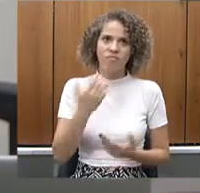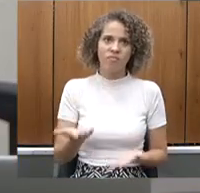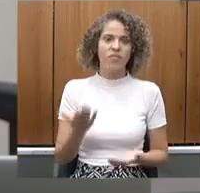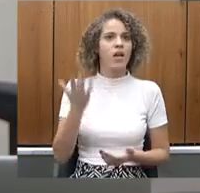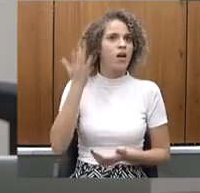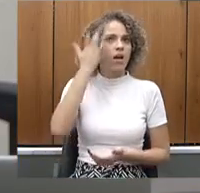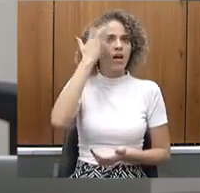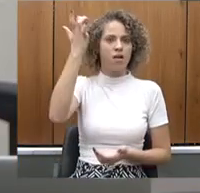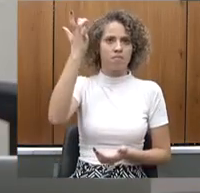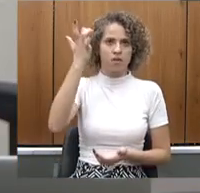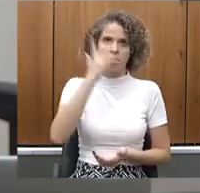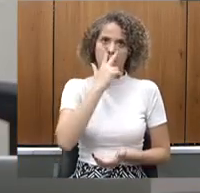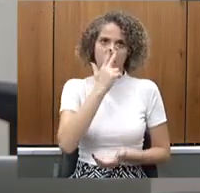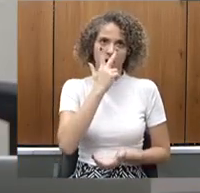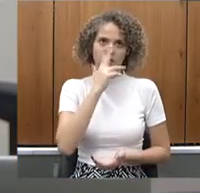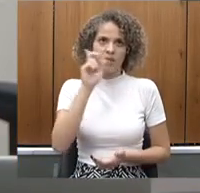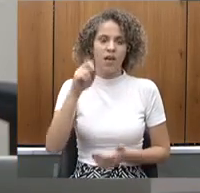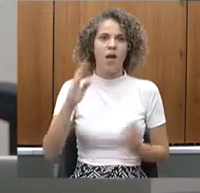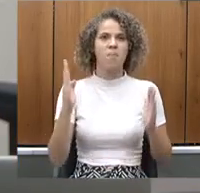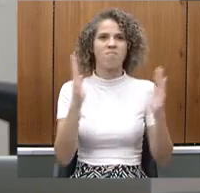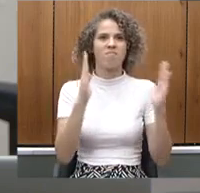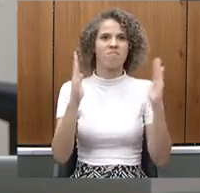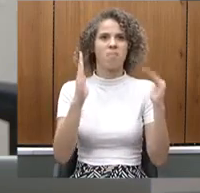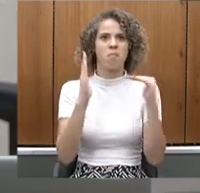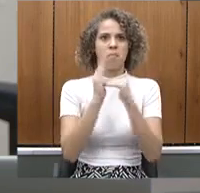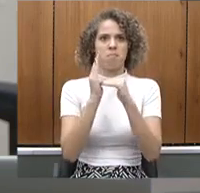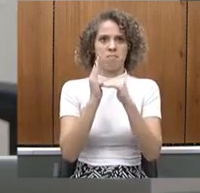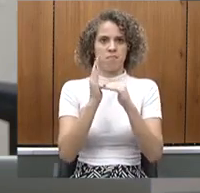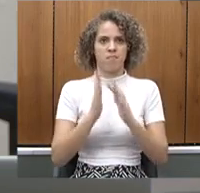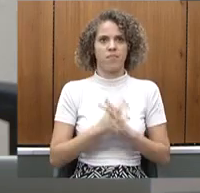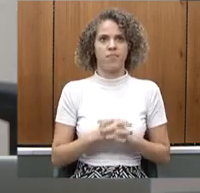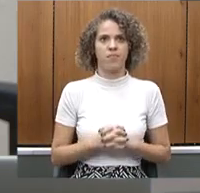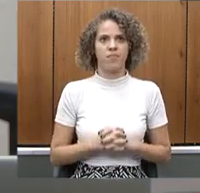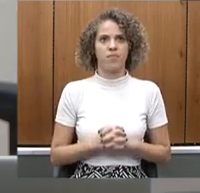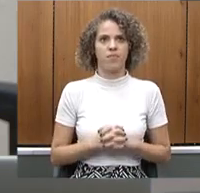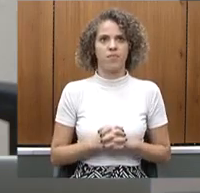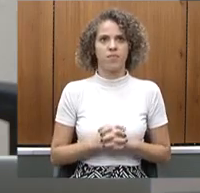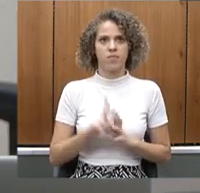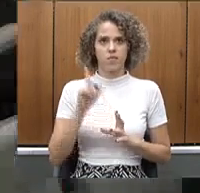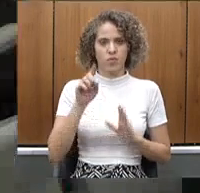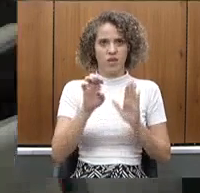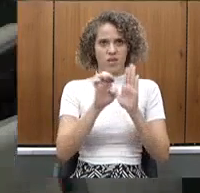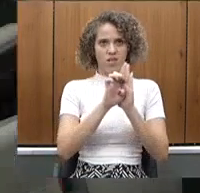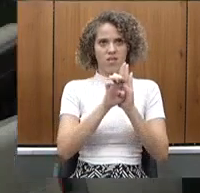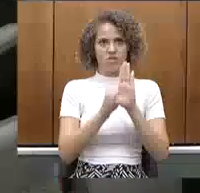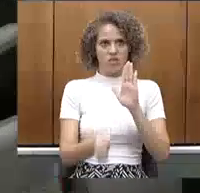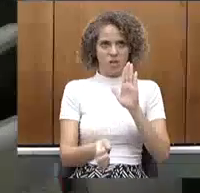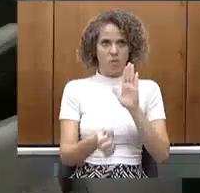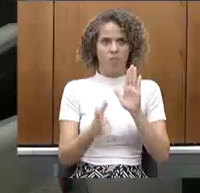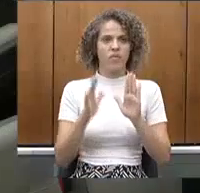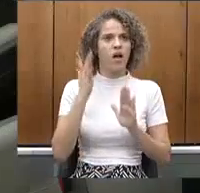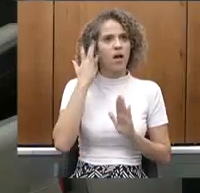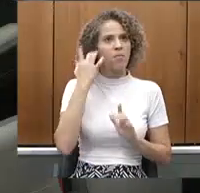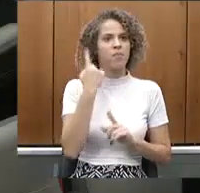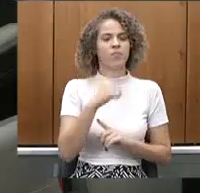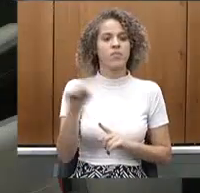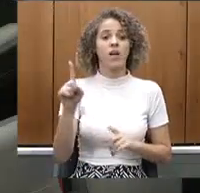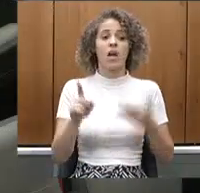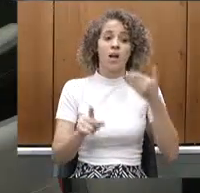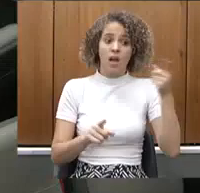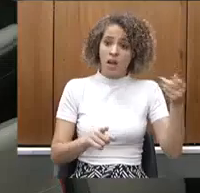que é amanhã é o prazo do vencimento do edital eles estão pedindo